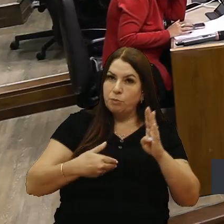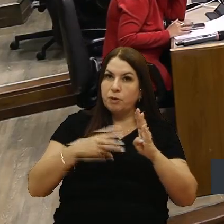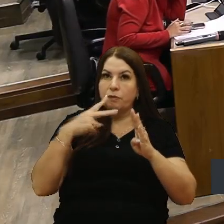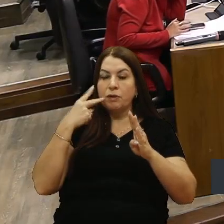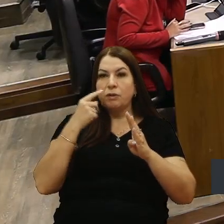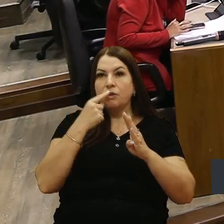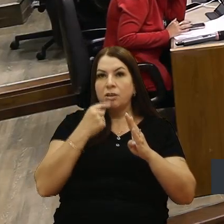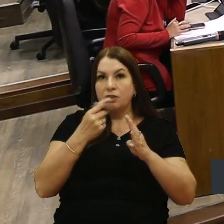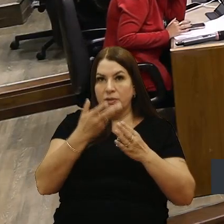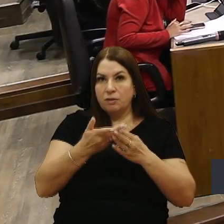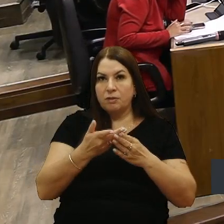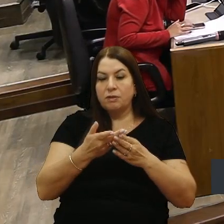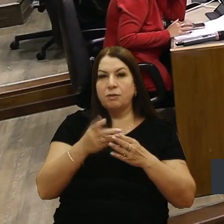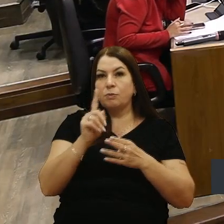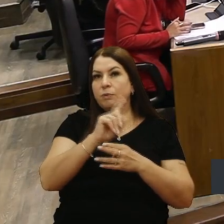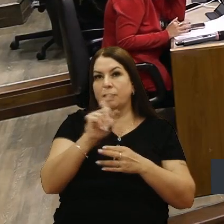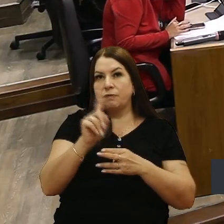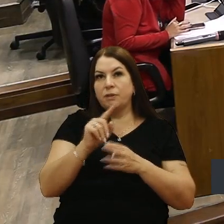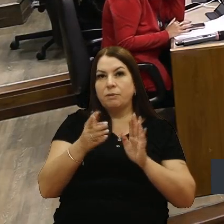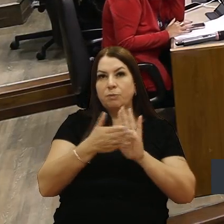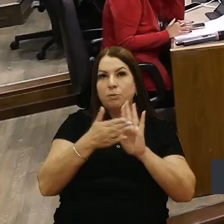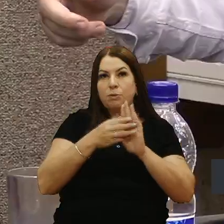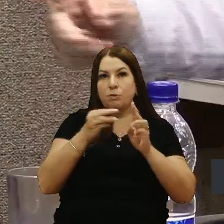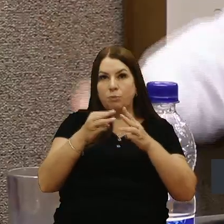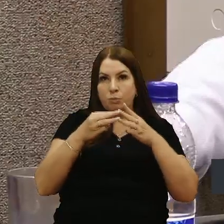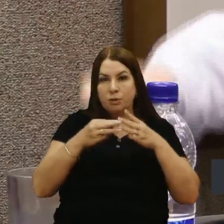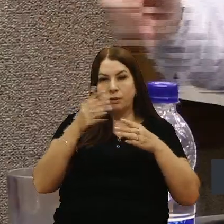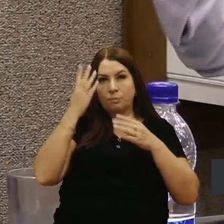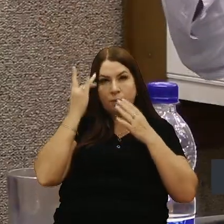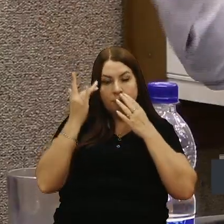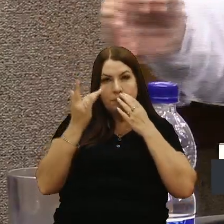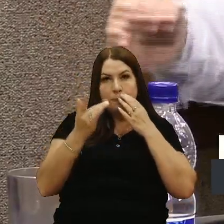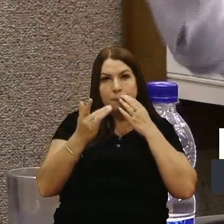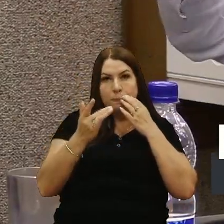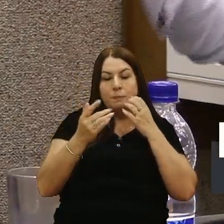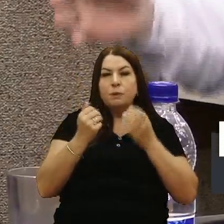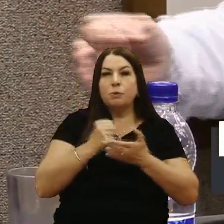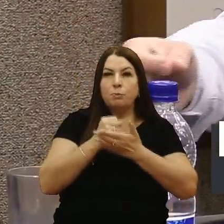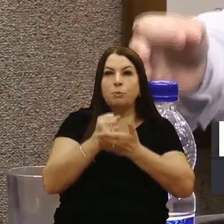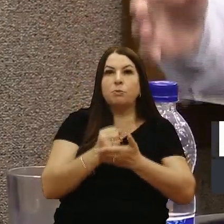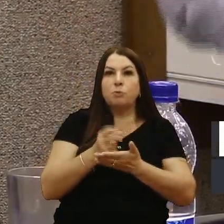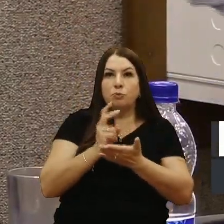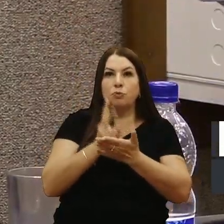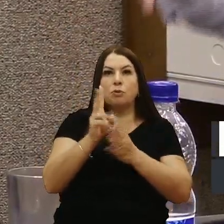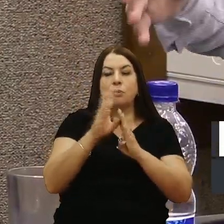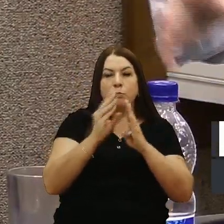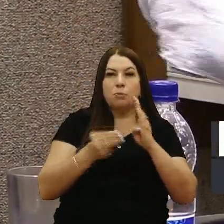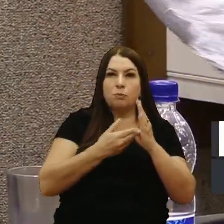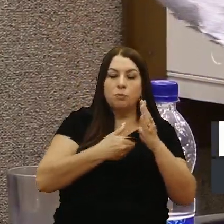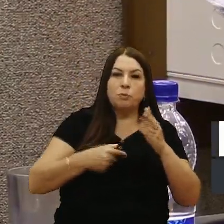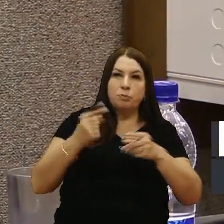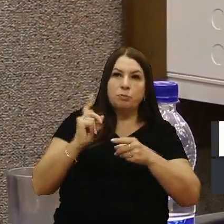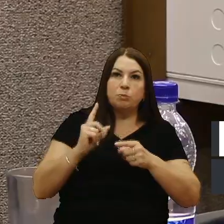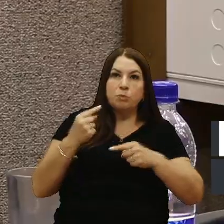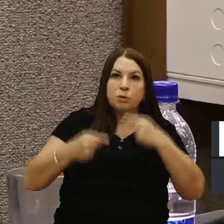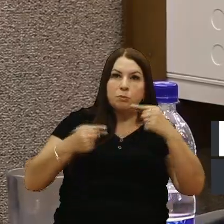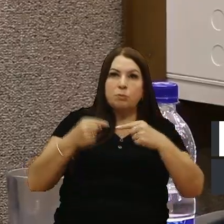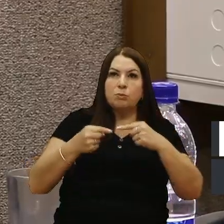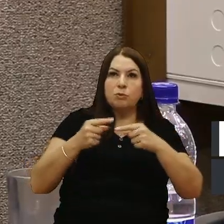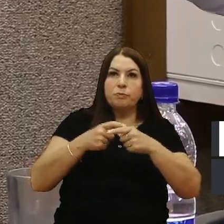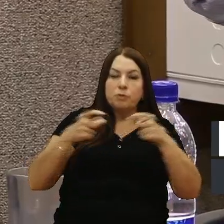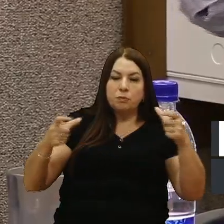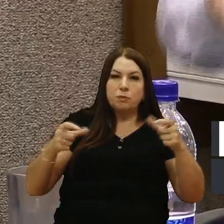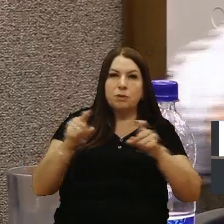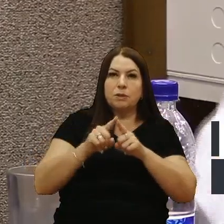Rose Frigieri, o senhor não estava aqui, mas ela vai propor uma moção amanhã em apoio à manutenção do SAMAI público, para que esse debate possa ser feito de forma mais